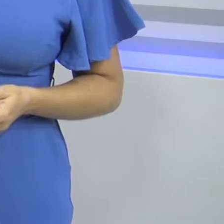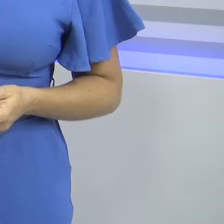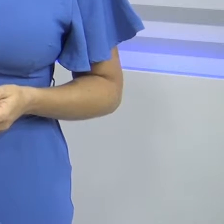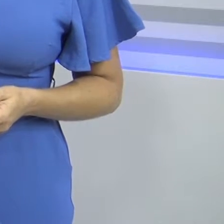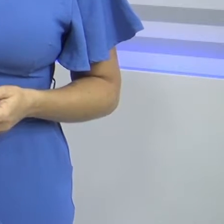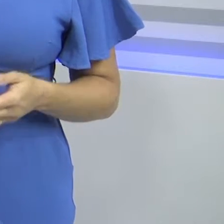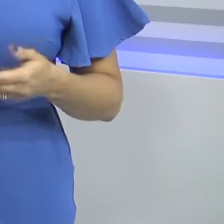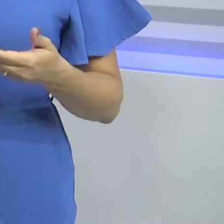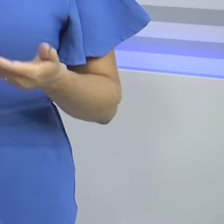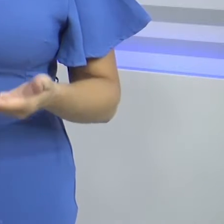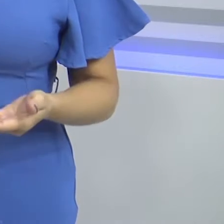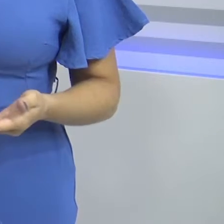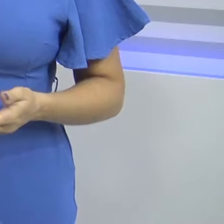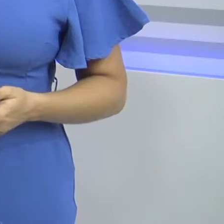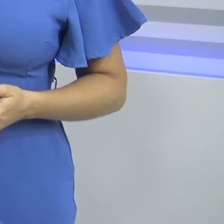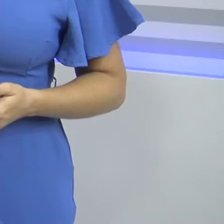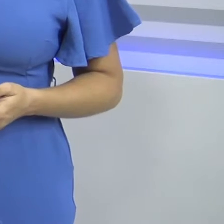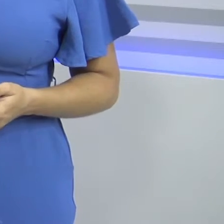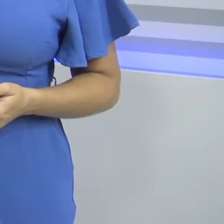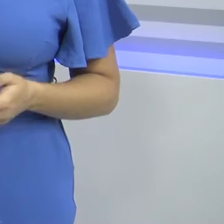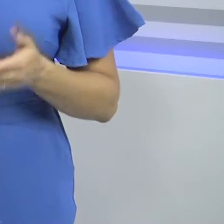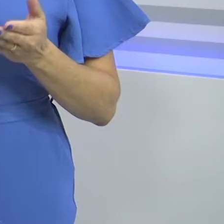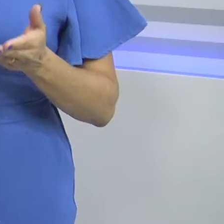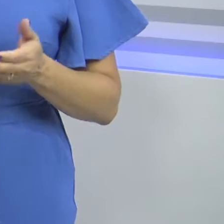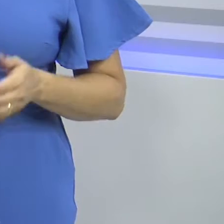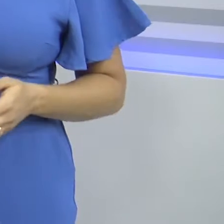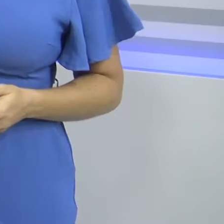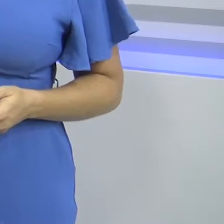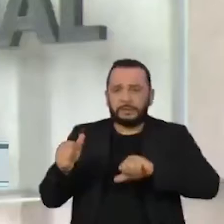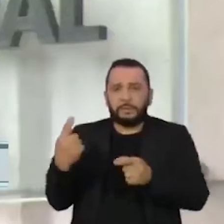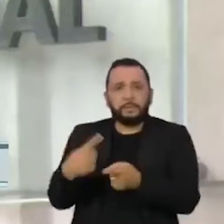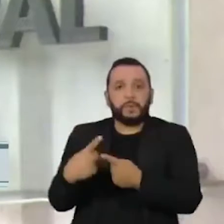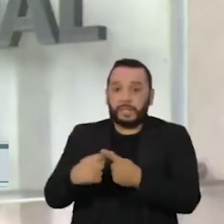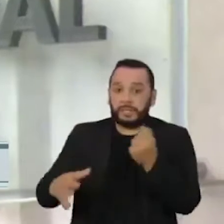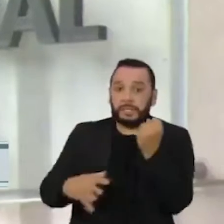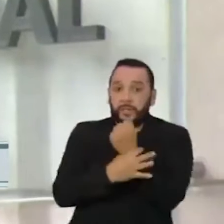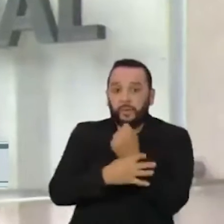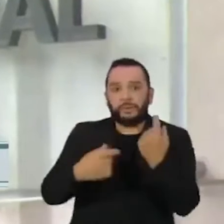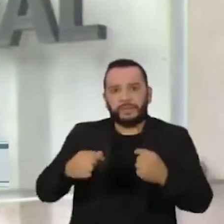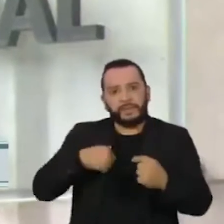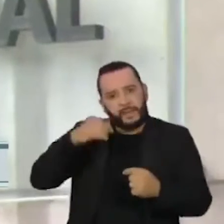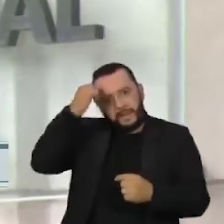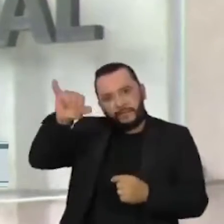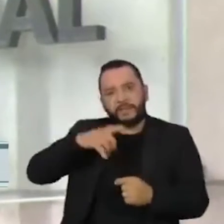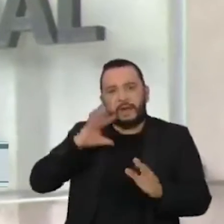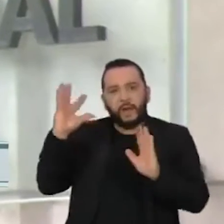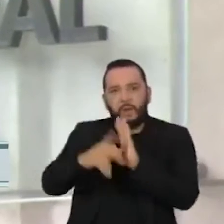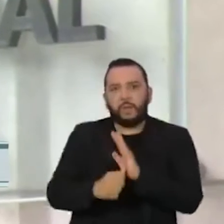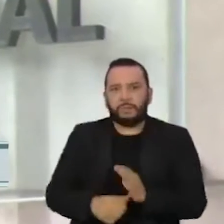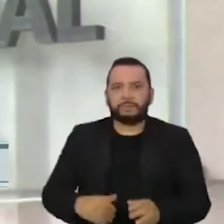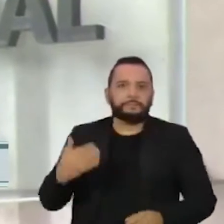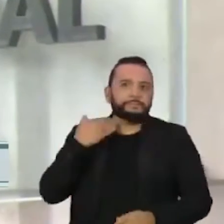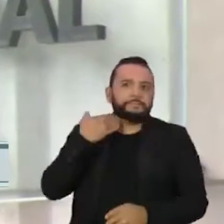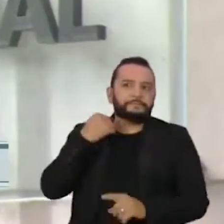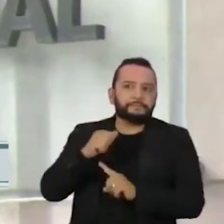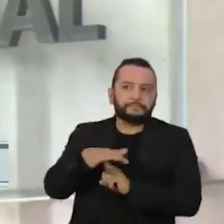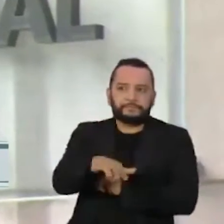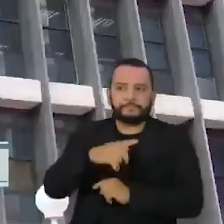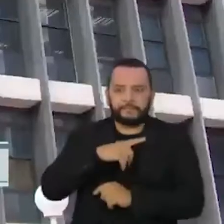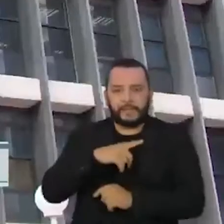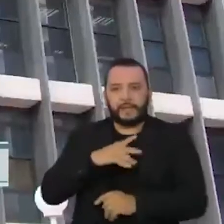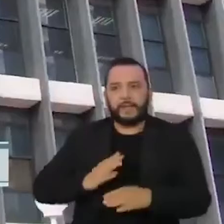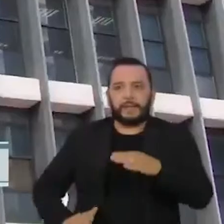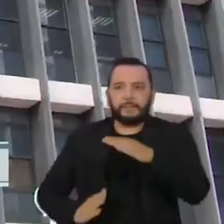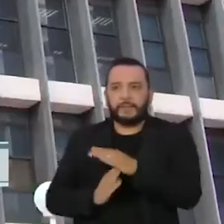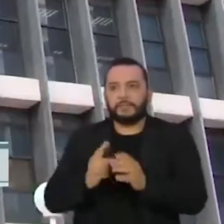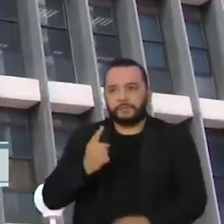mudanças para ficar mais seguro contra golpes confira na matéria o banco central determinou o limite